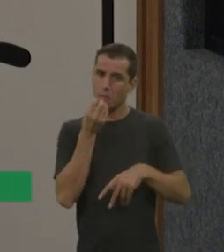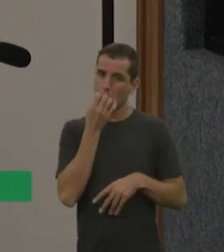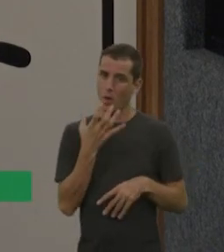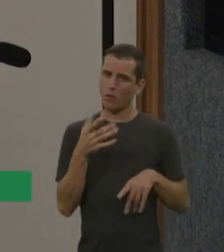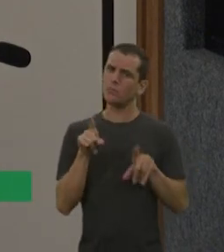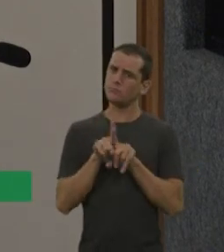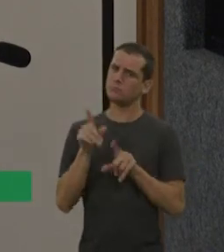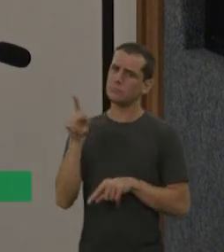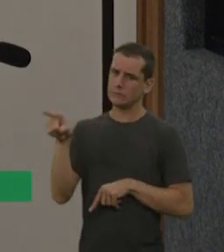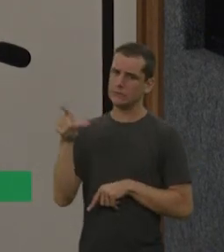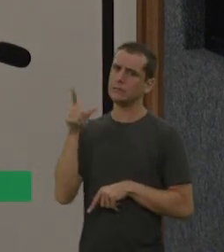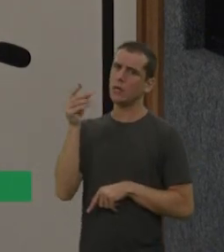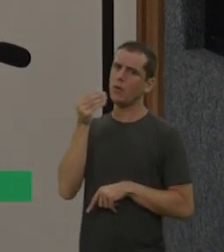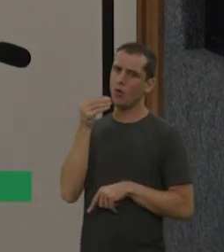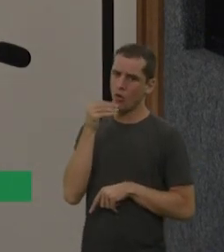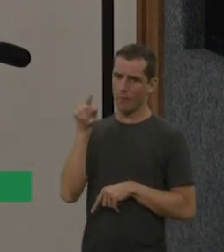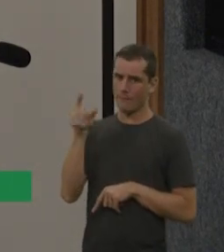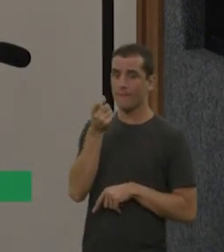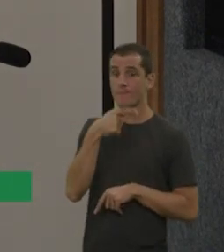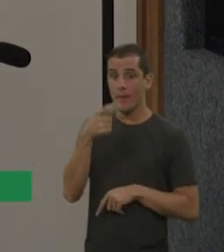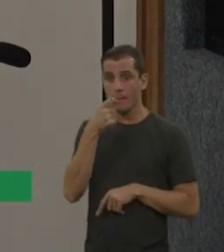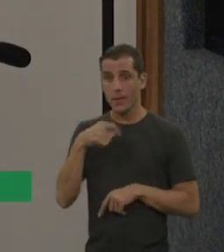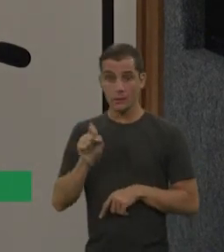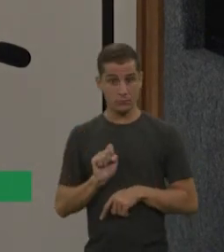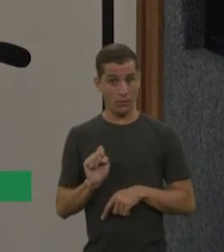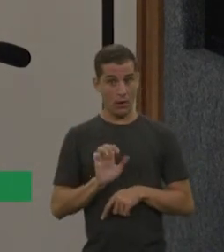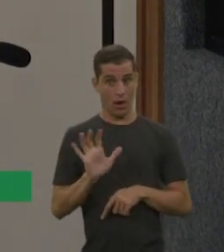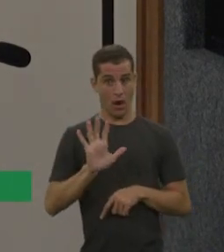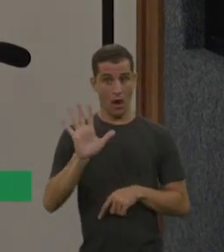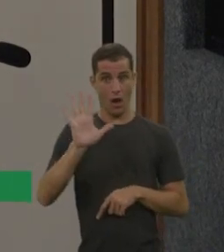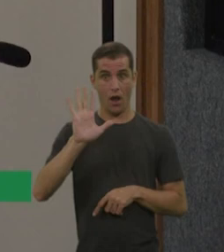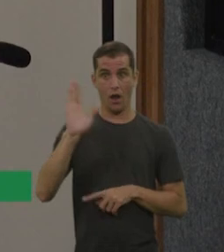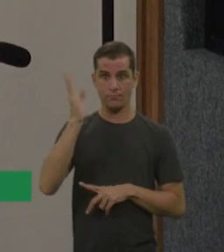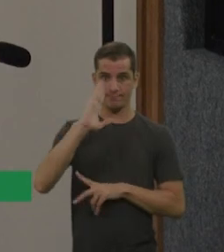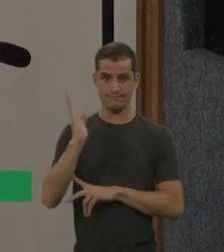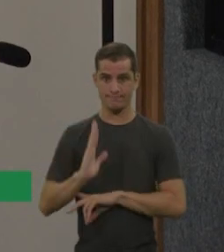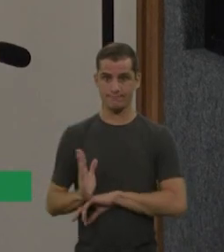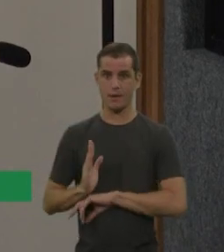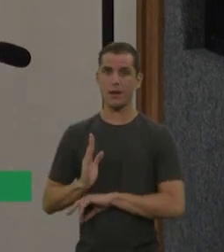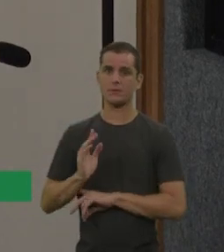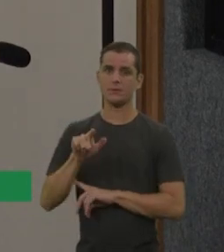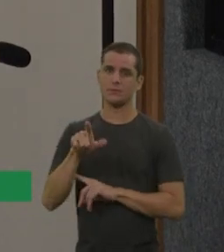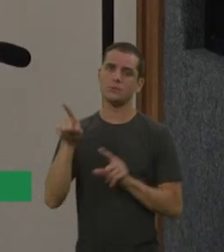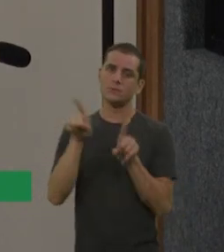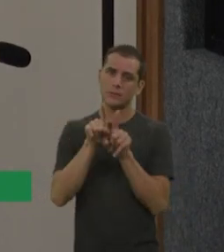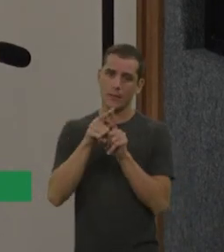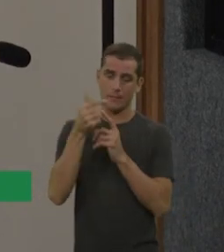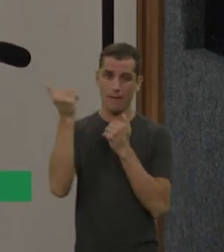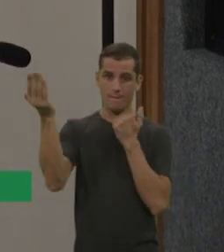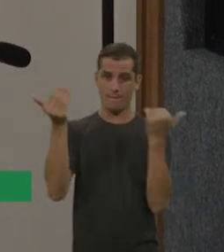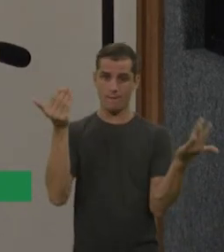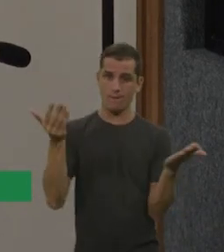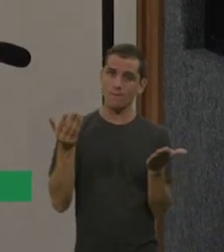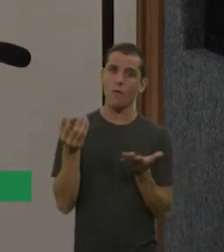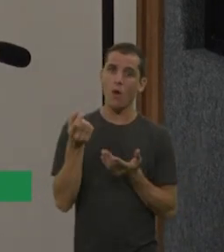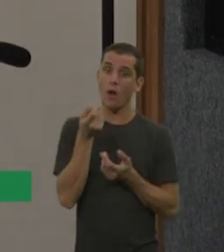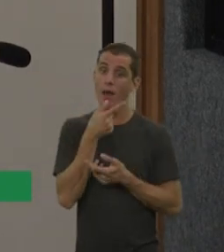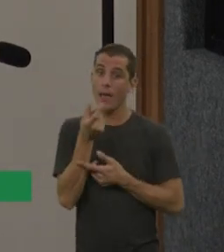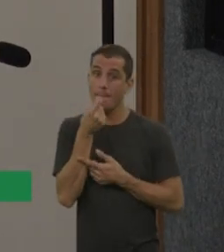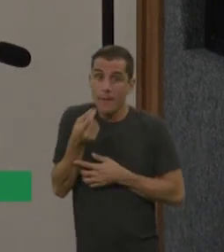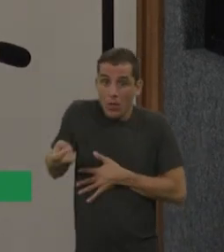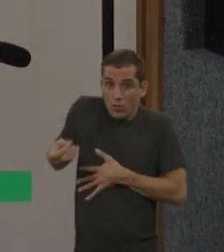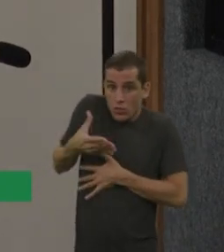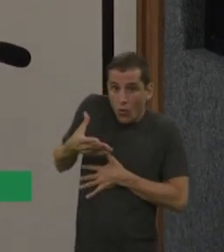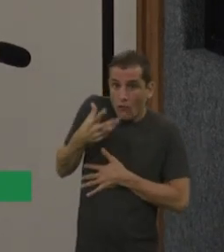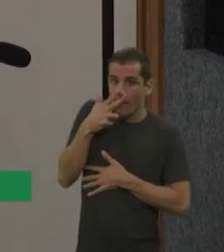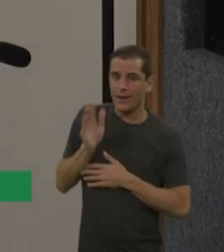todas as medicações que são inicialmente produzidas e caem no mercado, elas têm esse custo elevado e, com o tempo, tendem a ser comercializadas de uma